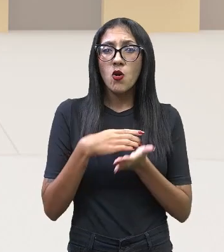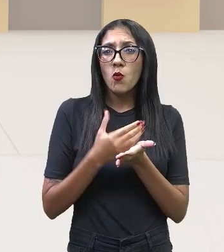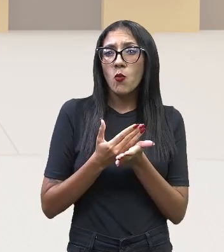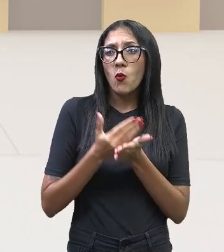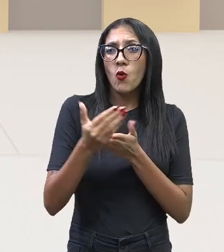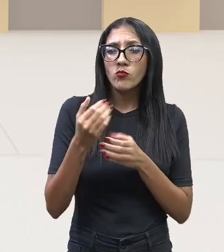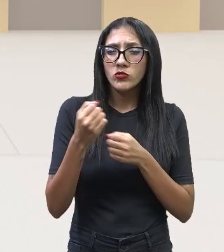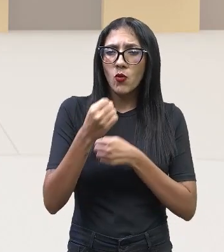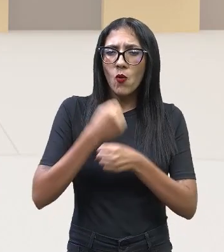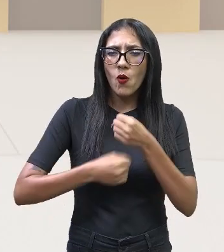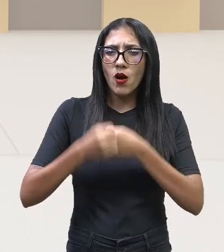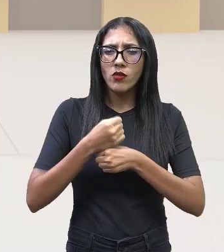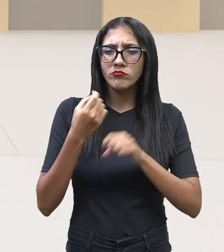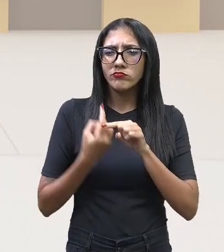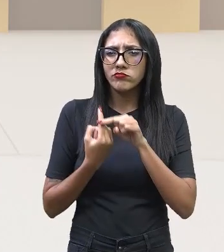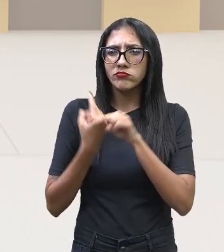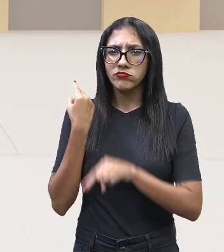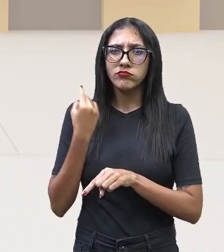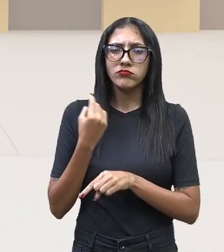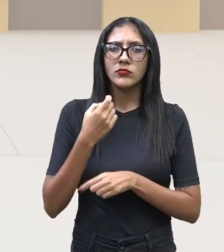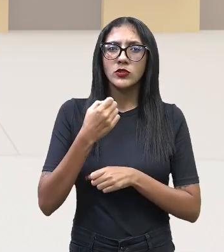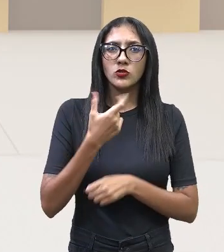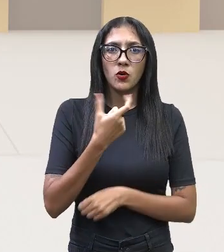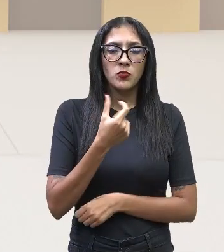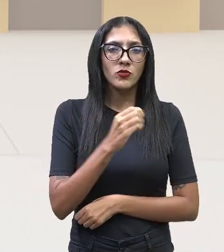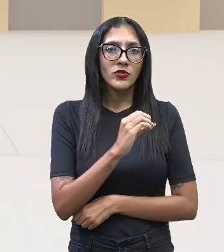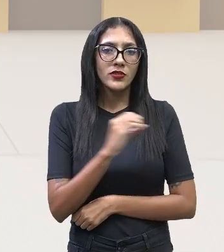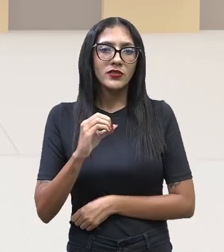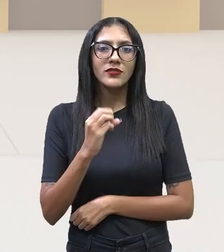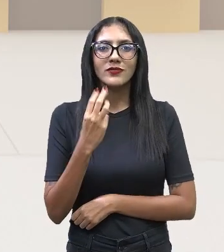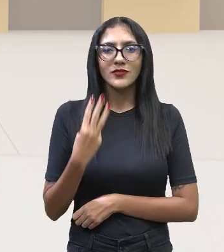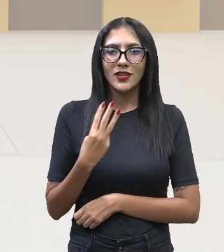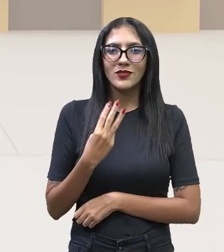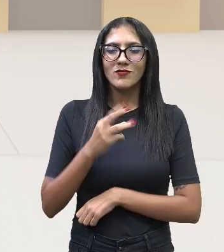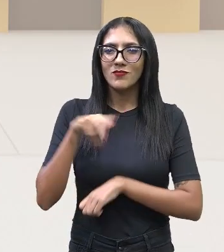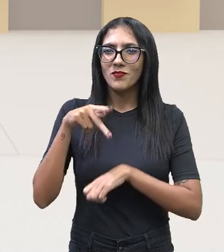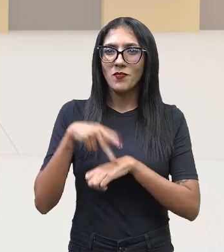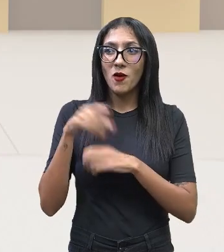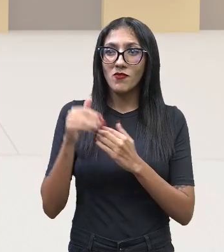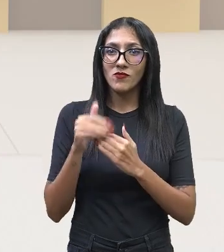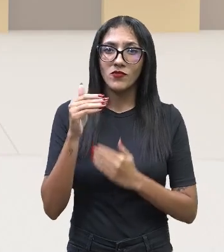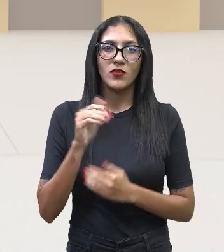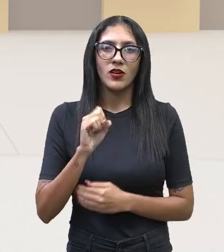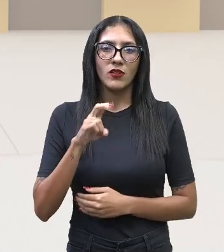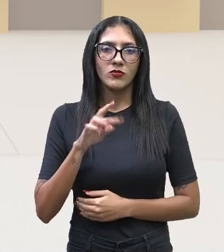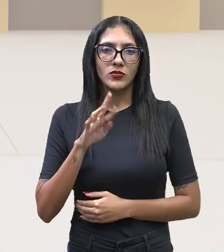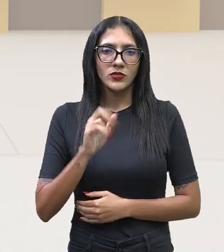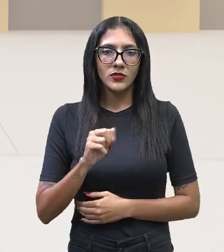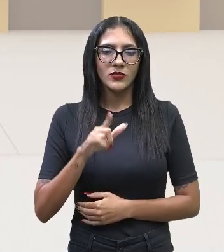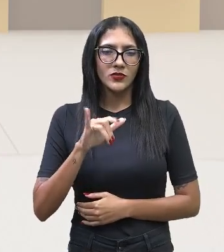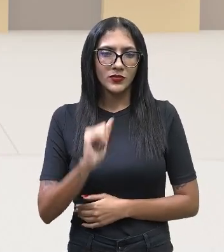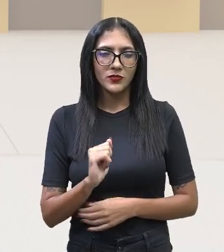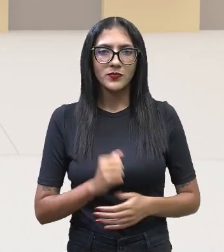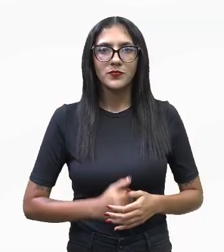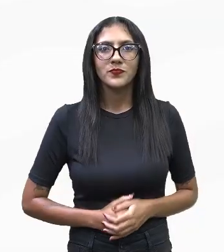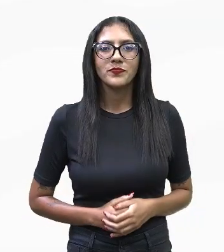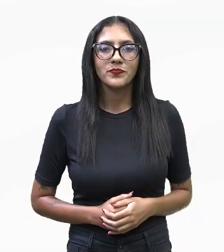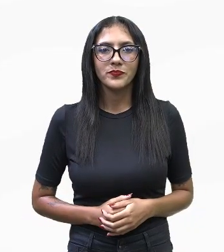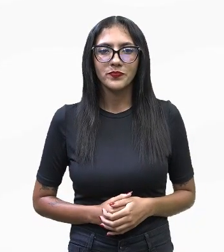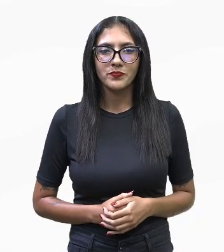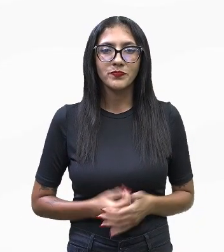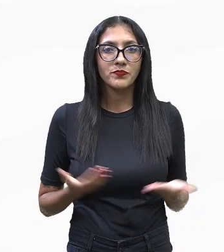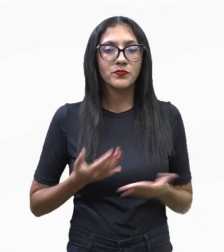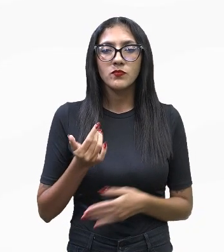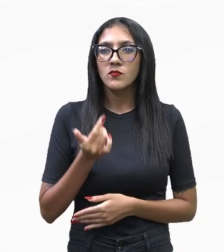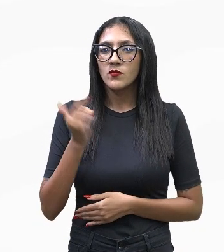Isso. Lá na Austrália, foi? Isso aí. Olha só que interessante. E vamos agora para uma outra doença, que é o diabetes. Vamos lá,